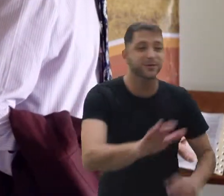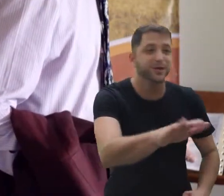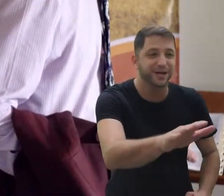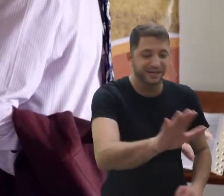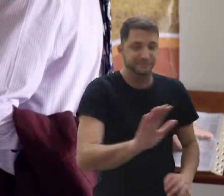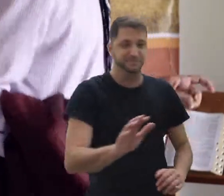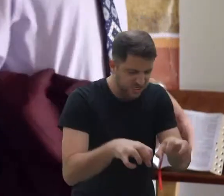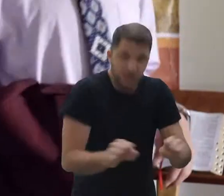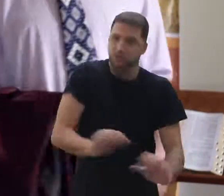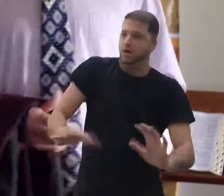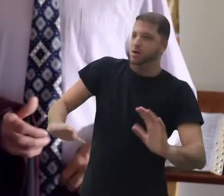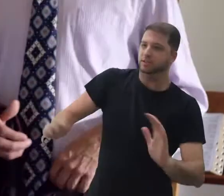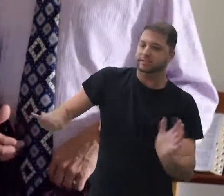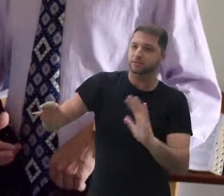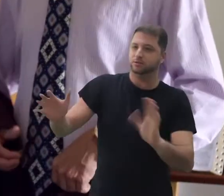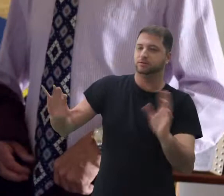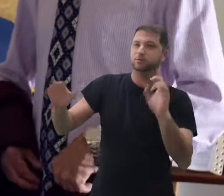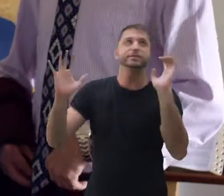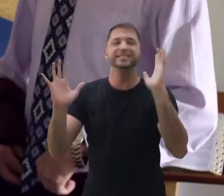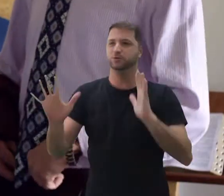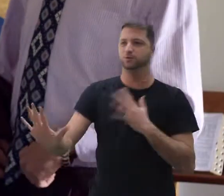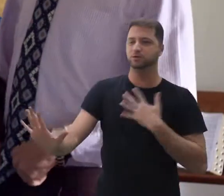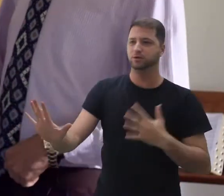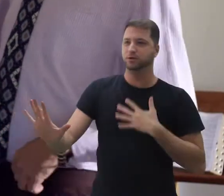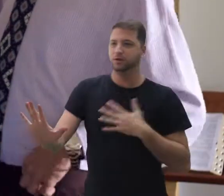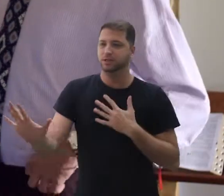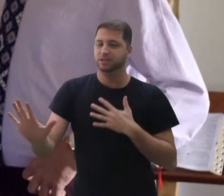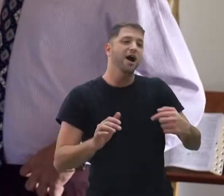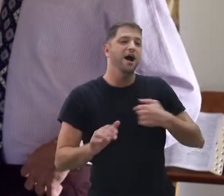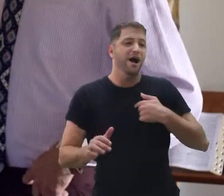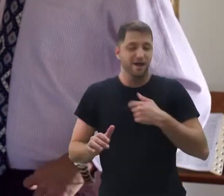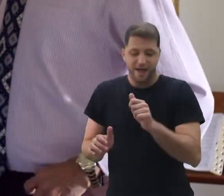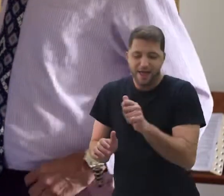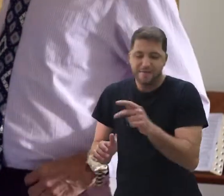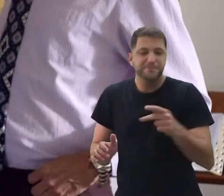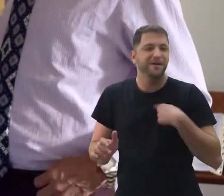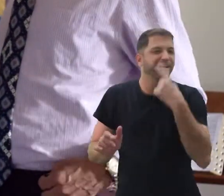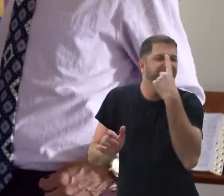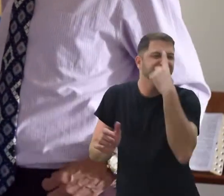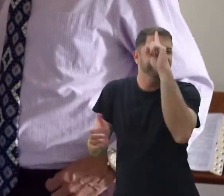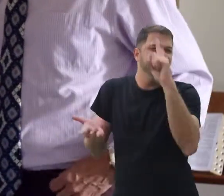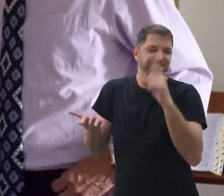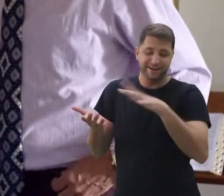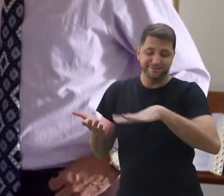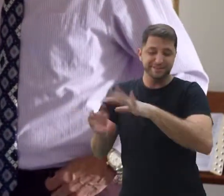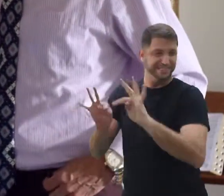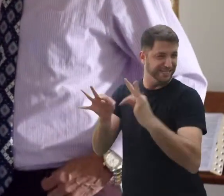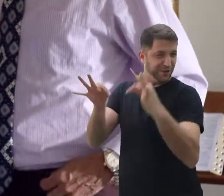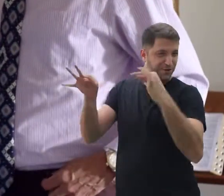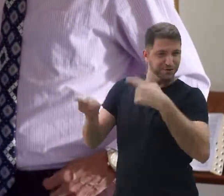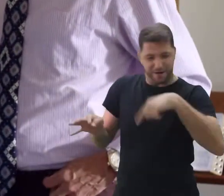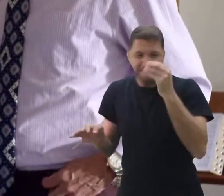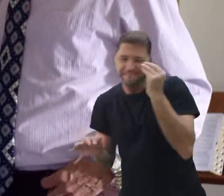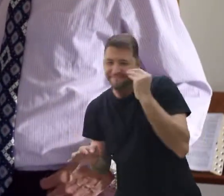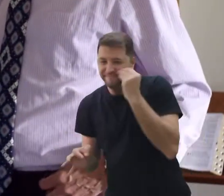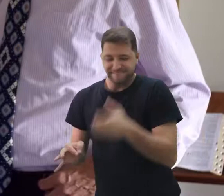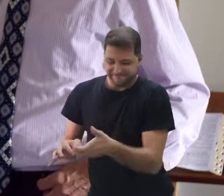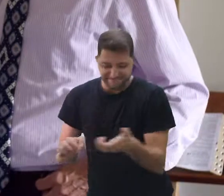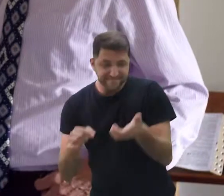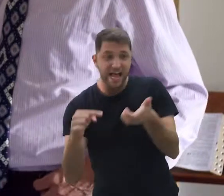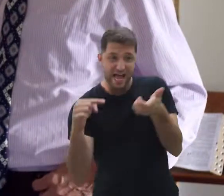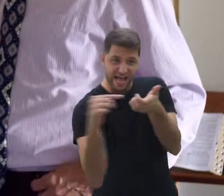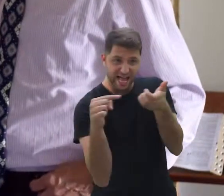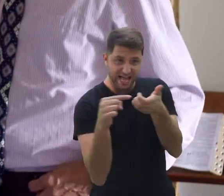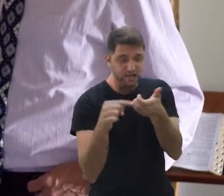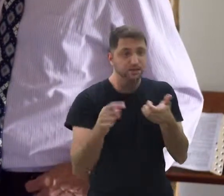Todas. Pastor Firmino? Ô, misericórdia! Oi, tudo bom? É, eu queria sua ajuda. Eu estou desenvolvendo um aplicativo na área de tecnologia